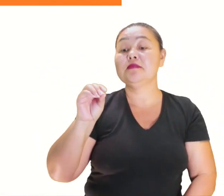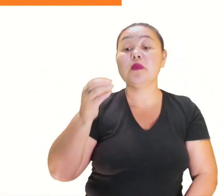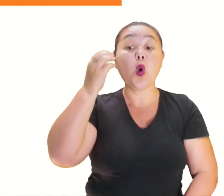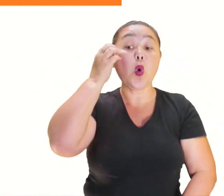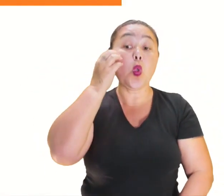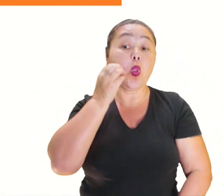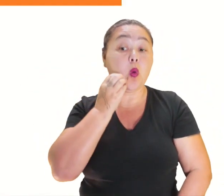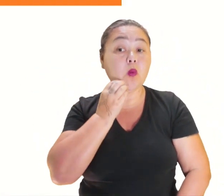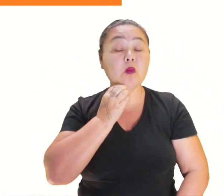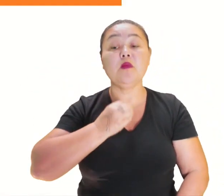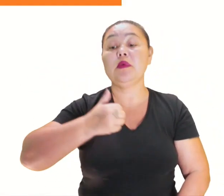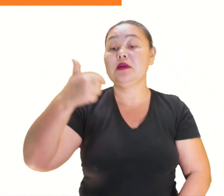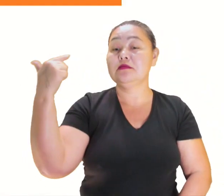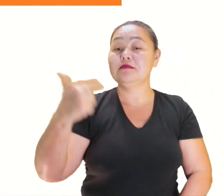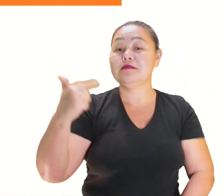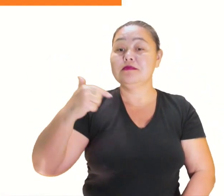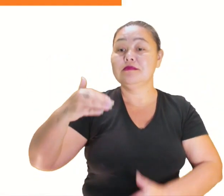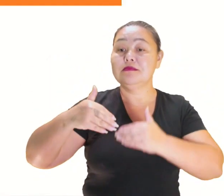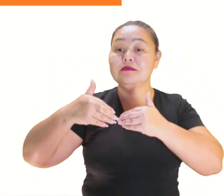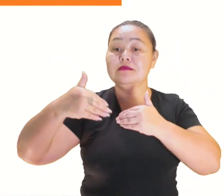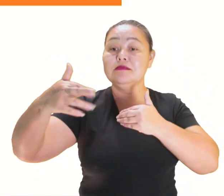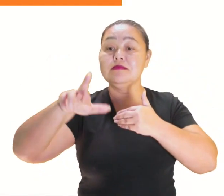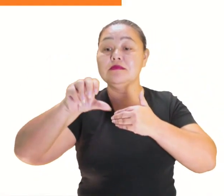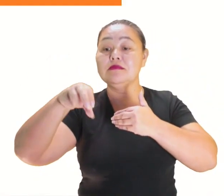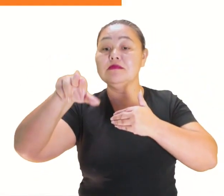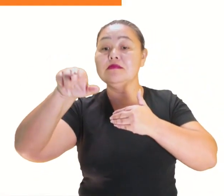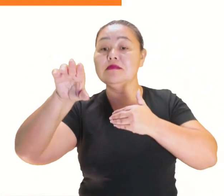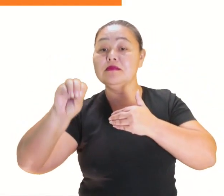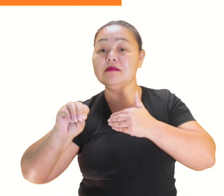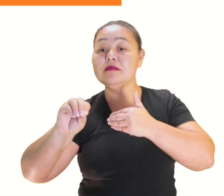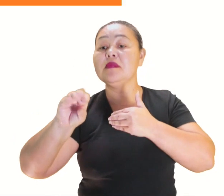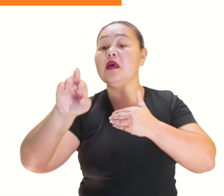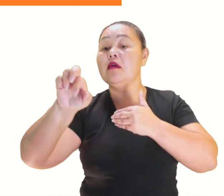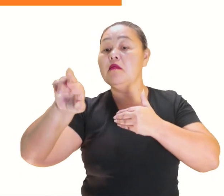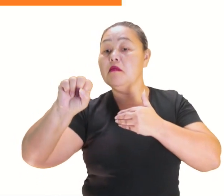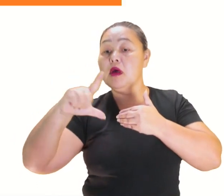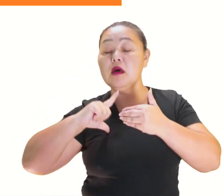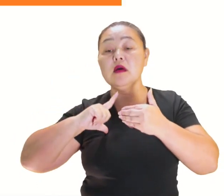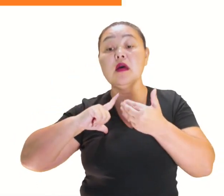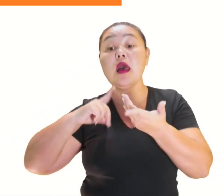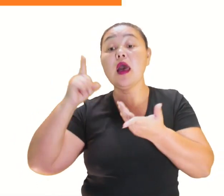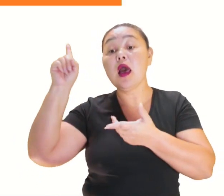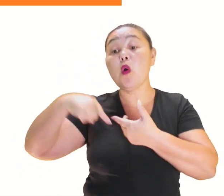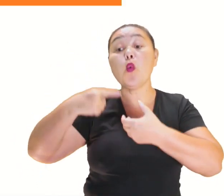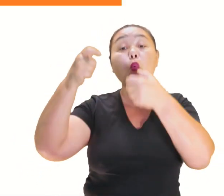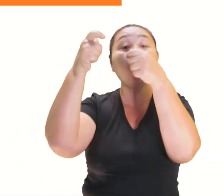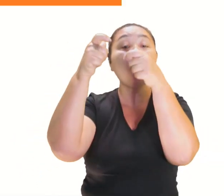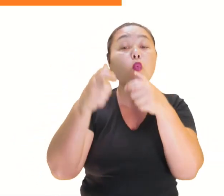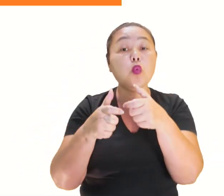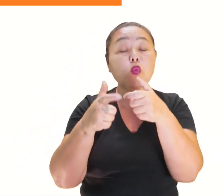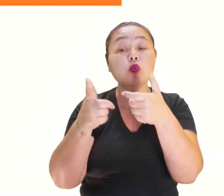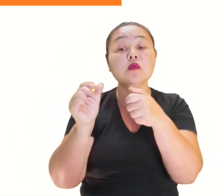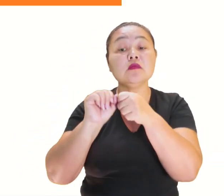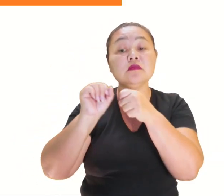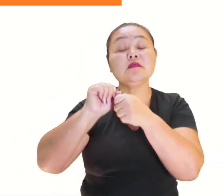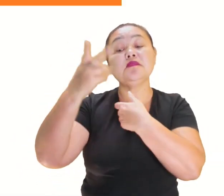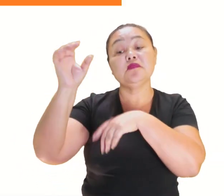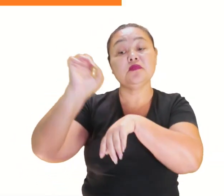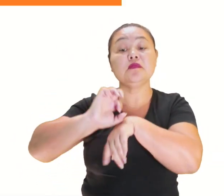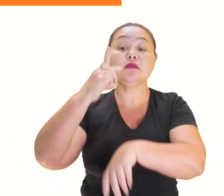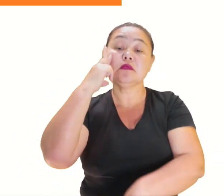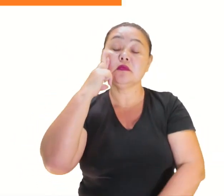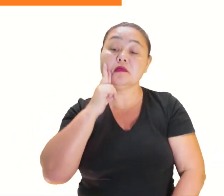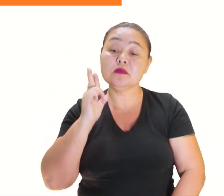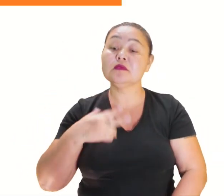Pedro II, extensão da Raimundo Euclides Barbosa. Onde mesmo, professor Maurício? Em Parecis. No estado de